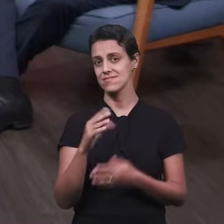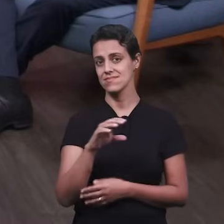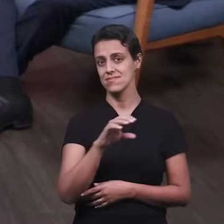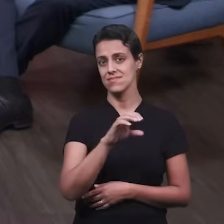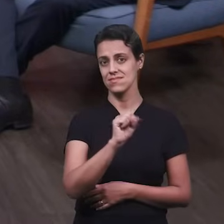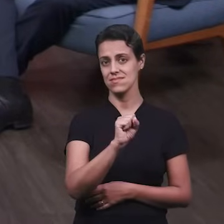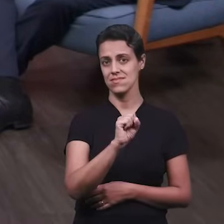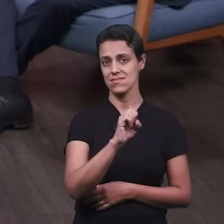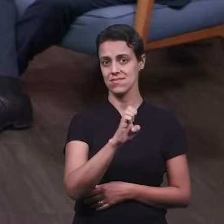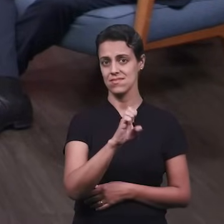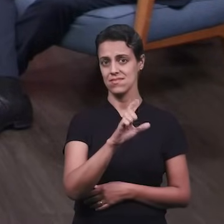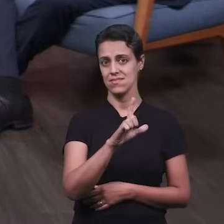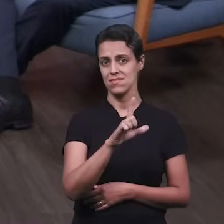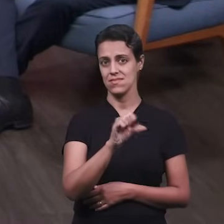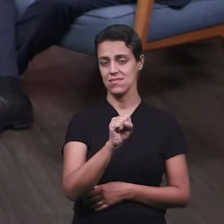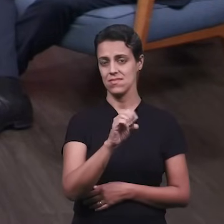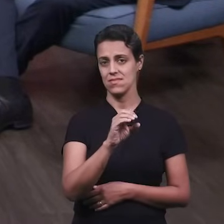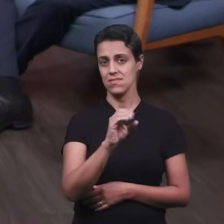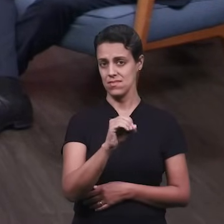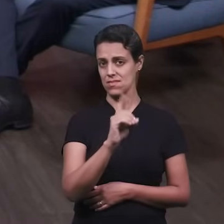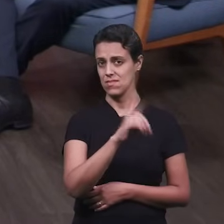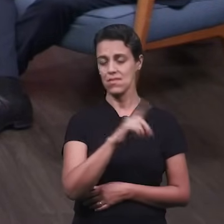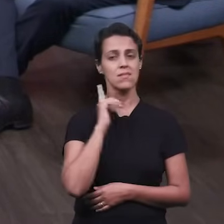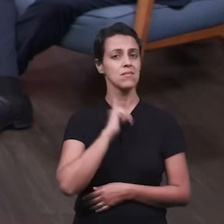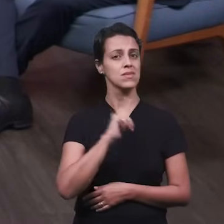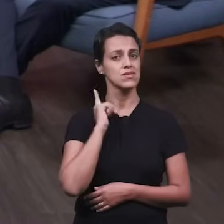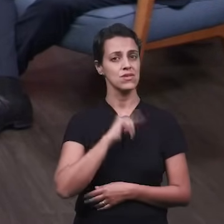do nosso irmão Celso, que é de Caratinga, no estado de